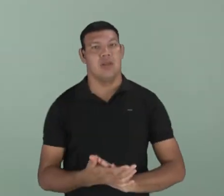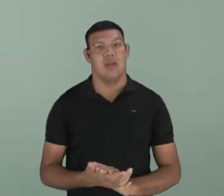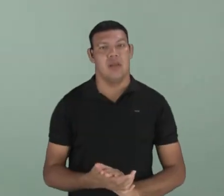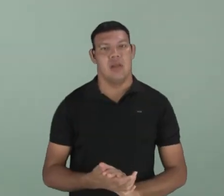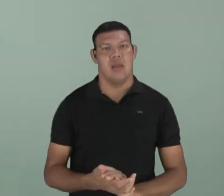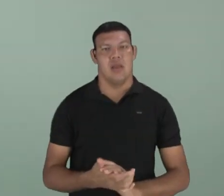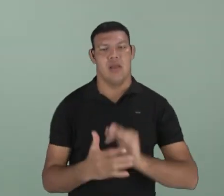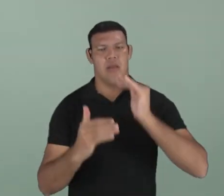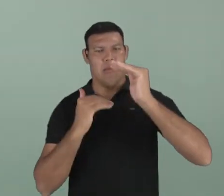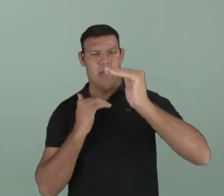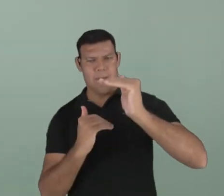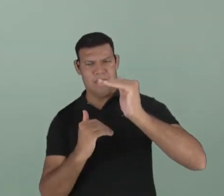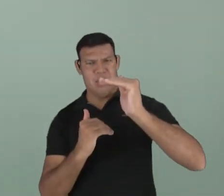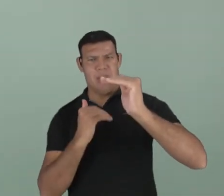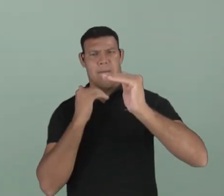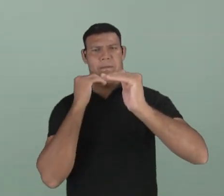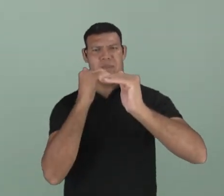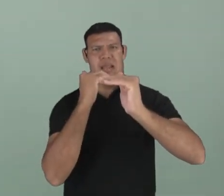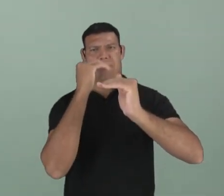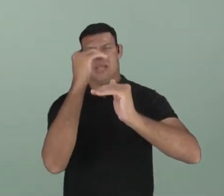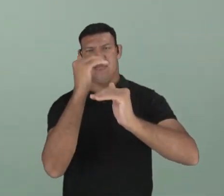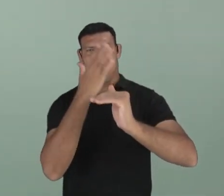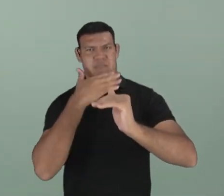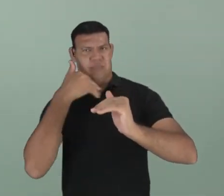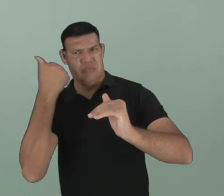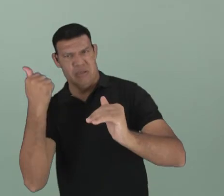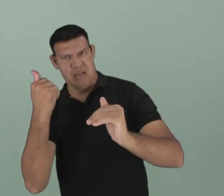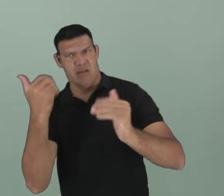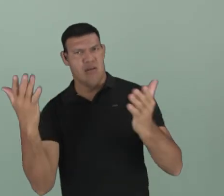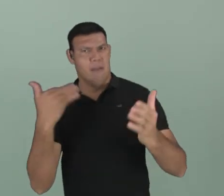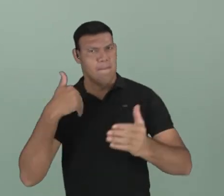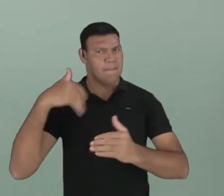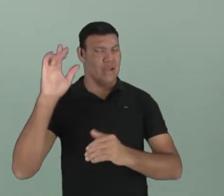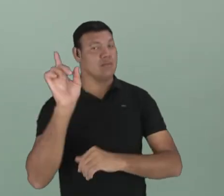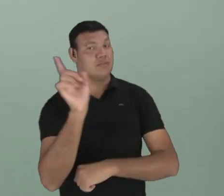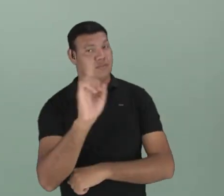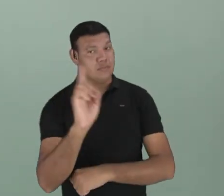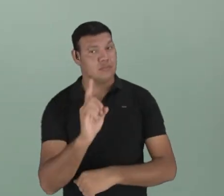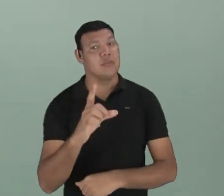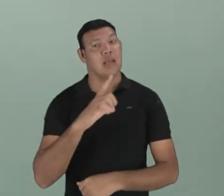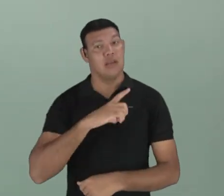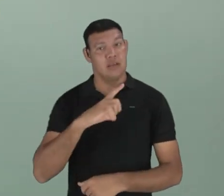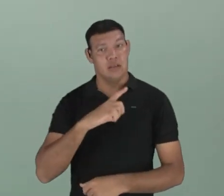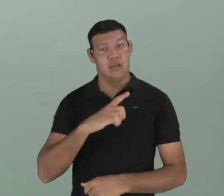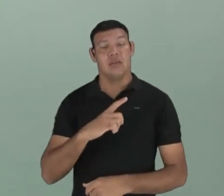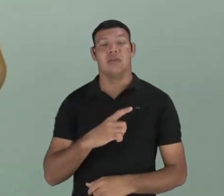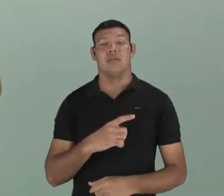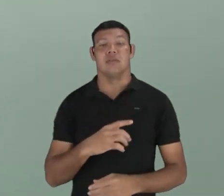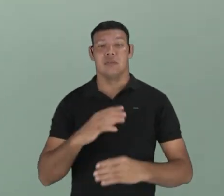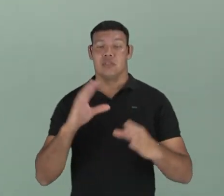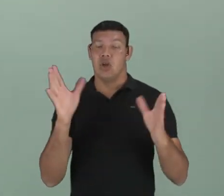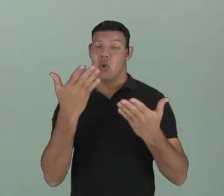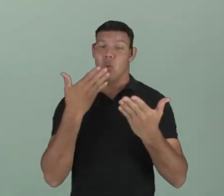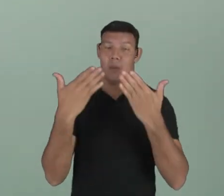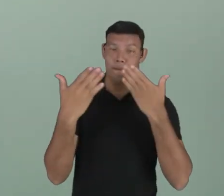que é maior, o que é melhor e o resto. Não. Existe sempre